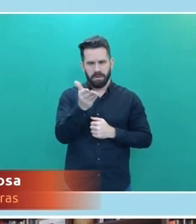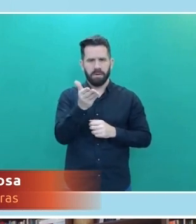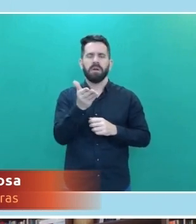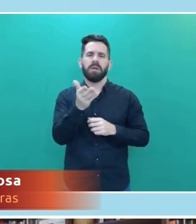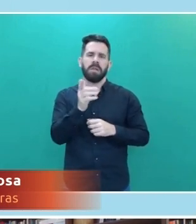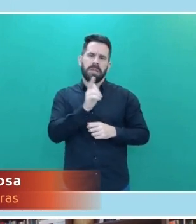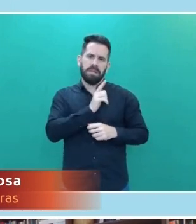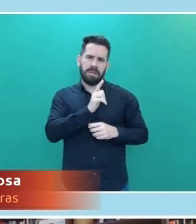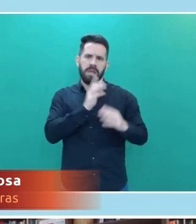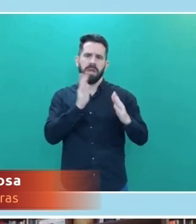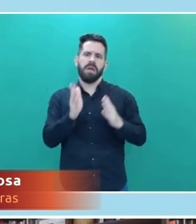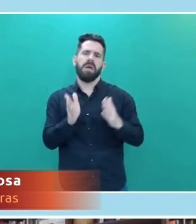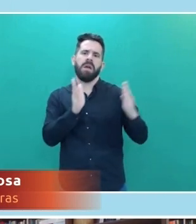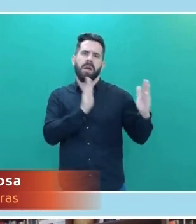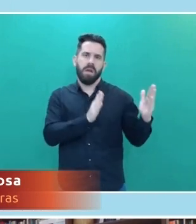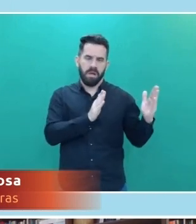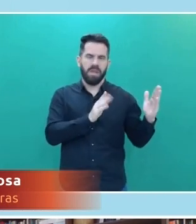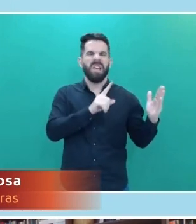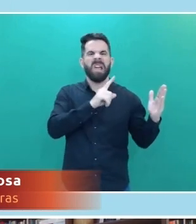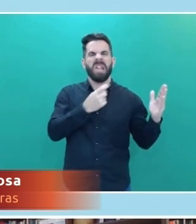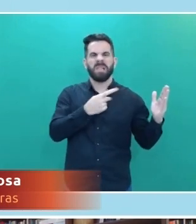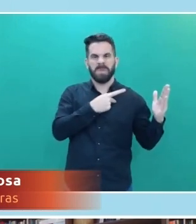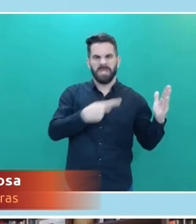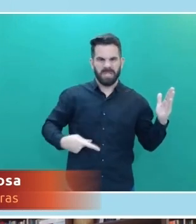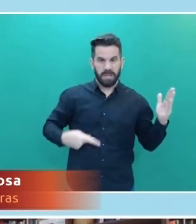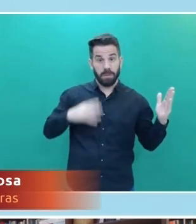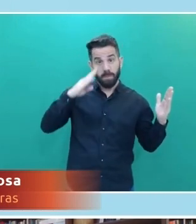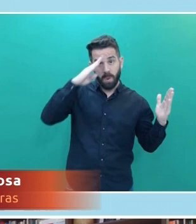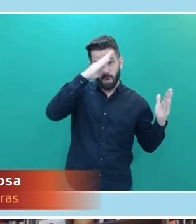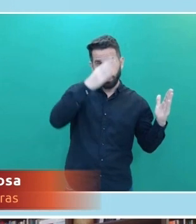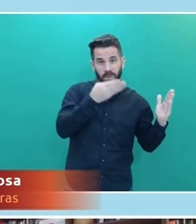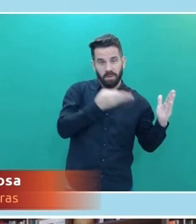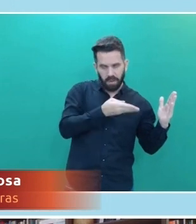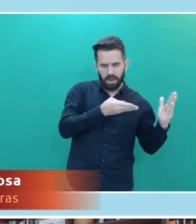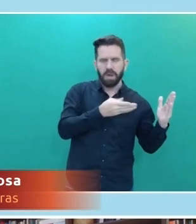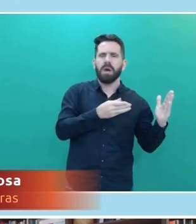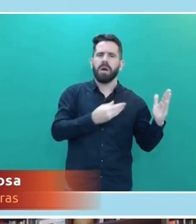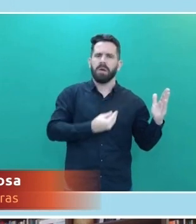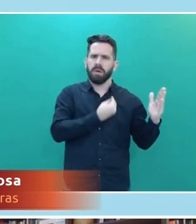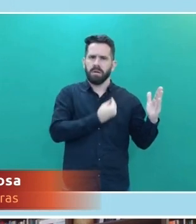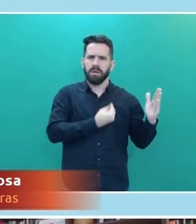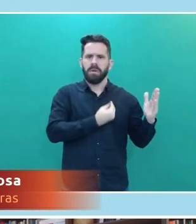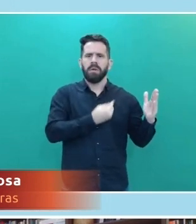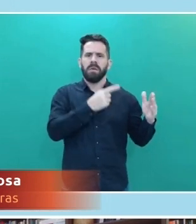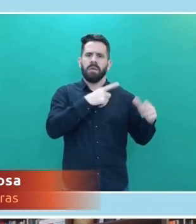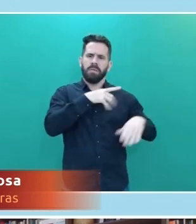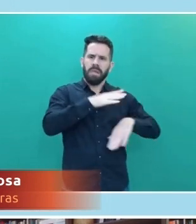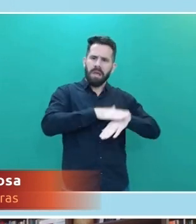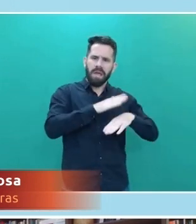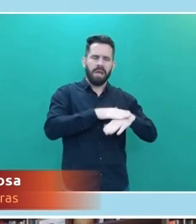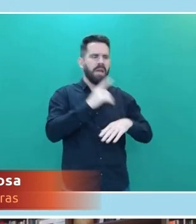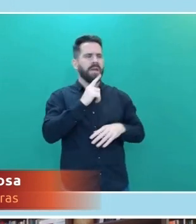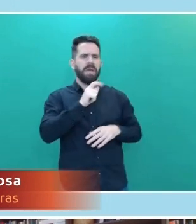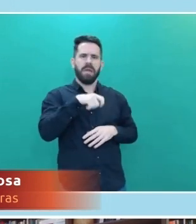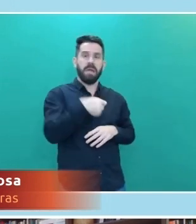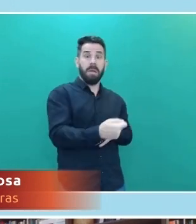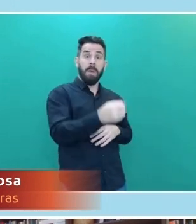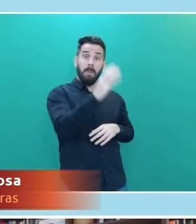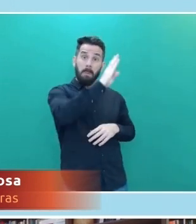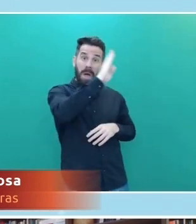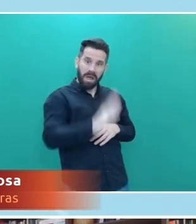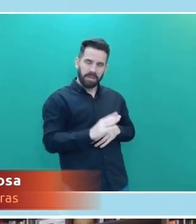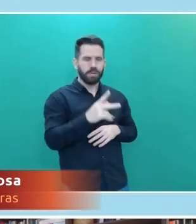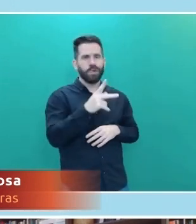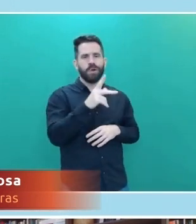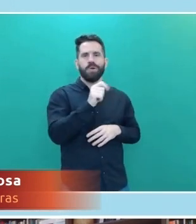o governo, né, do ex-presidente Jair Bolsonaro, muito se falava que o Brasil estaria se tornando um pária, por estar assumindo posições muitas vezes